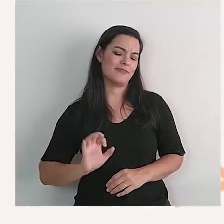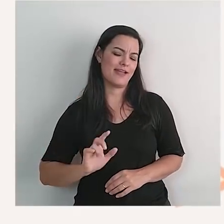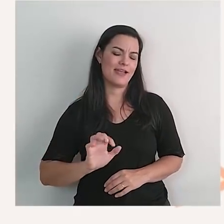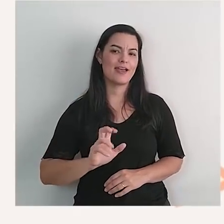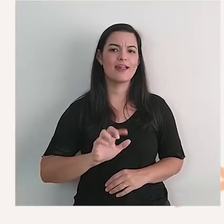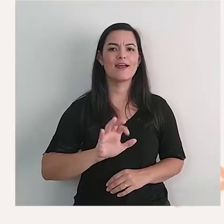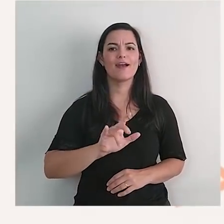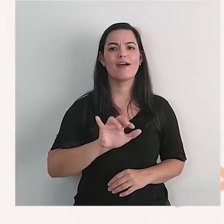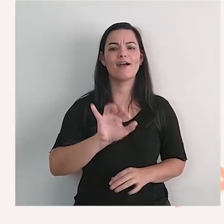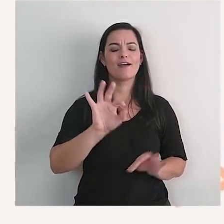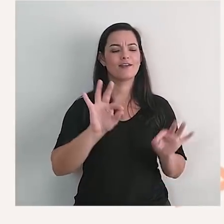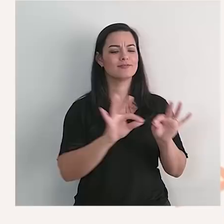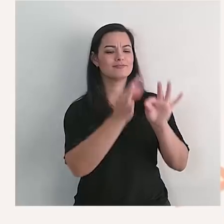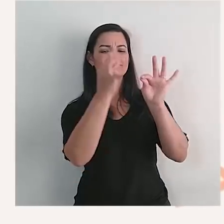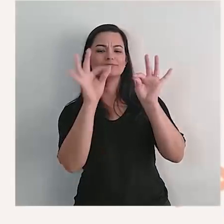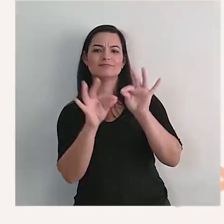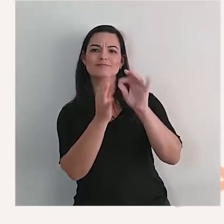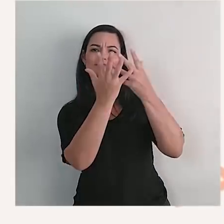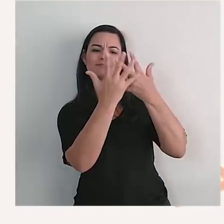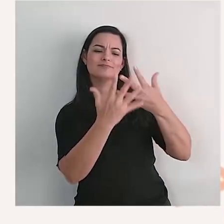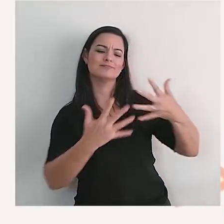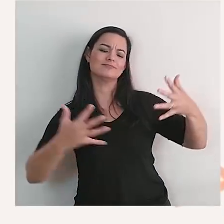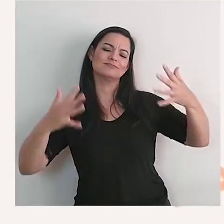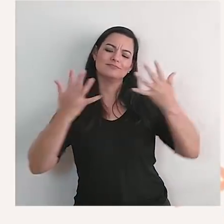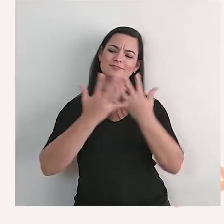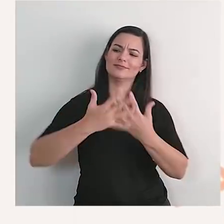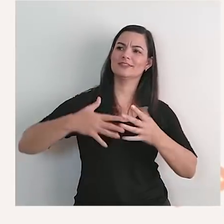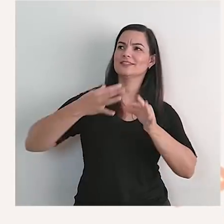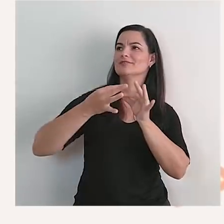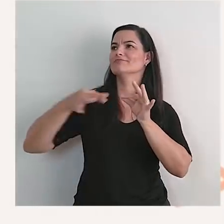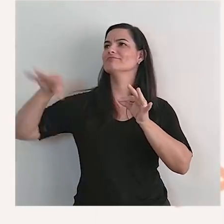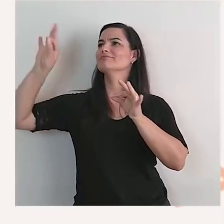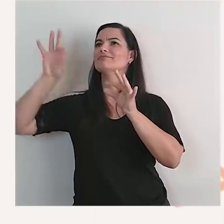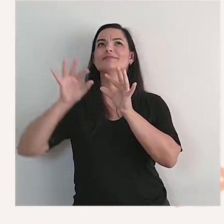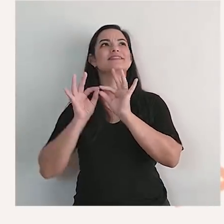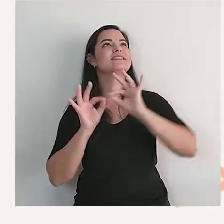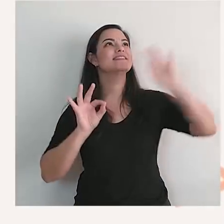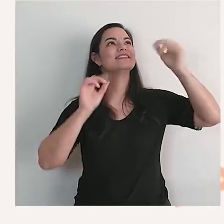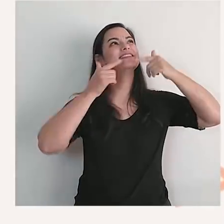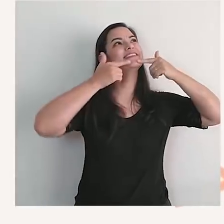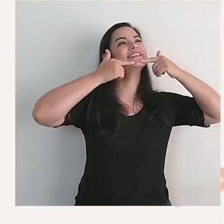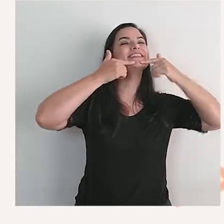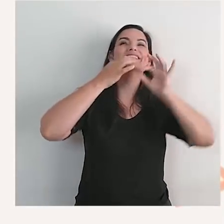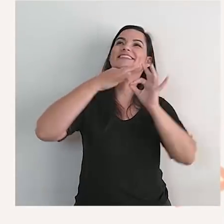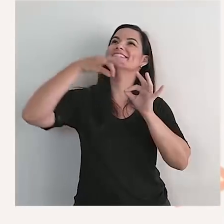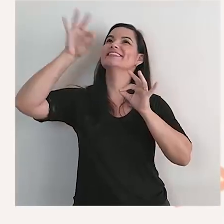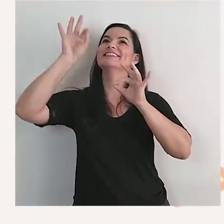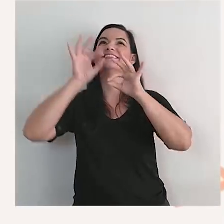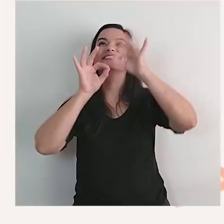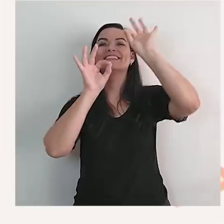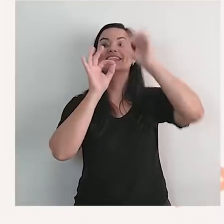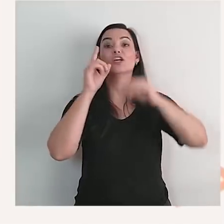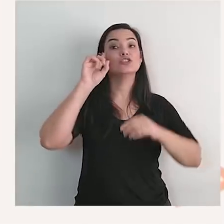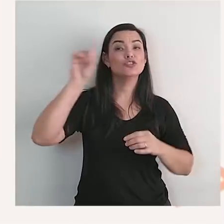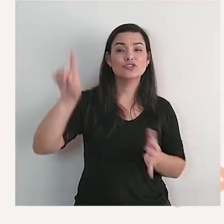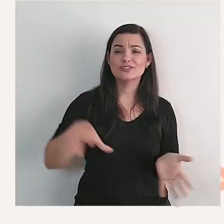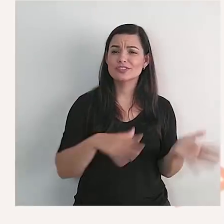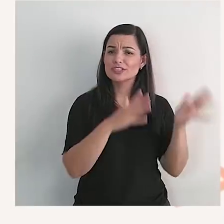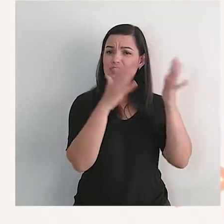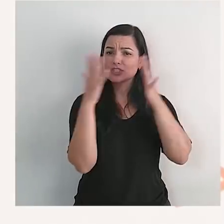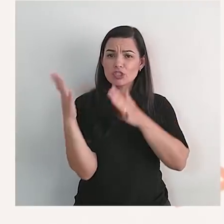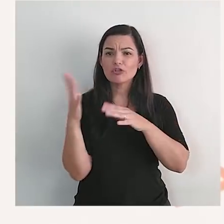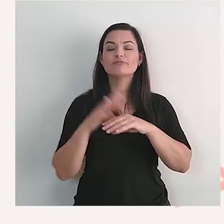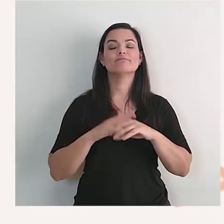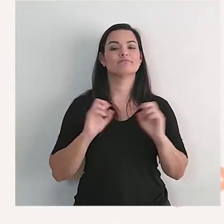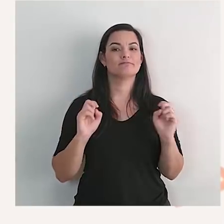que gostava de ficar montando a sua teia e ela montava toda feliz e sorridente a sua teia durante o dia